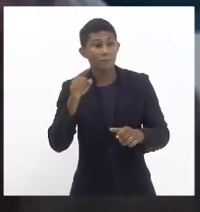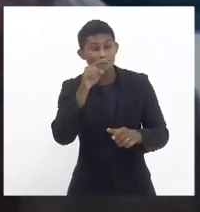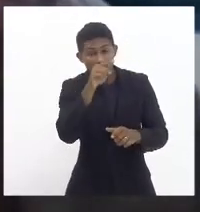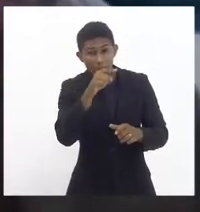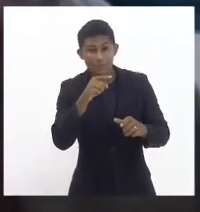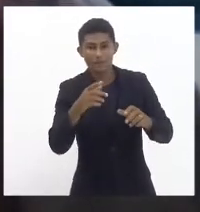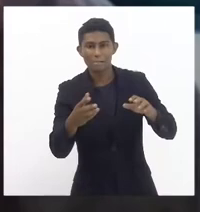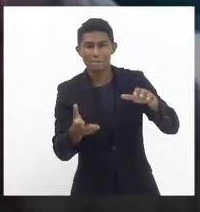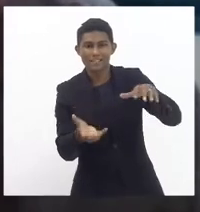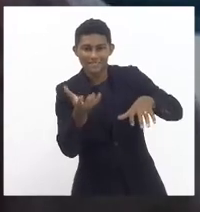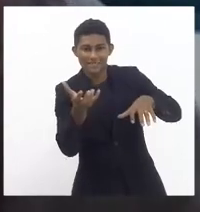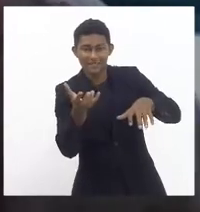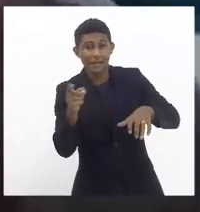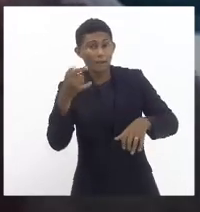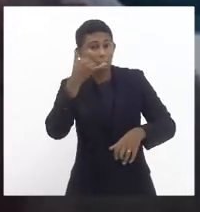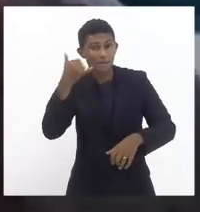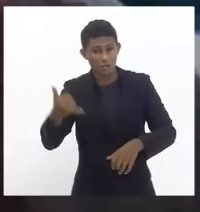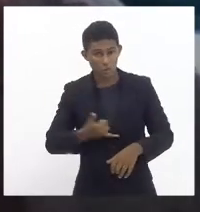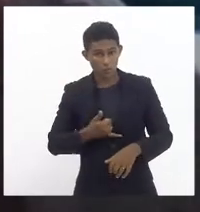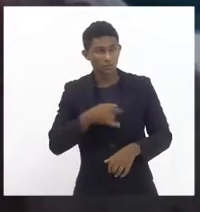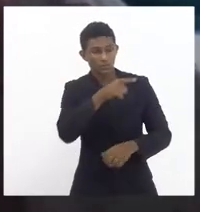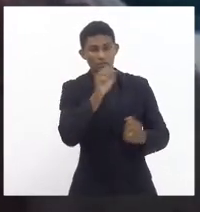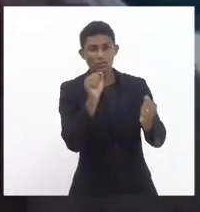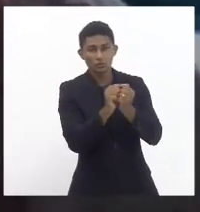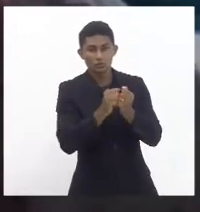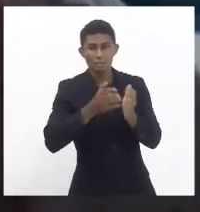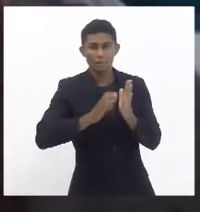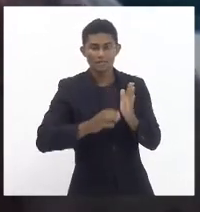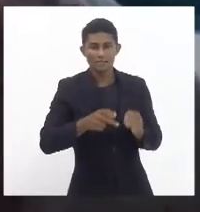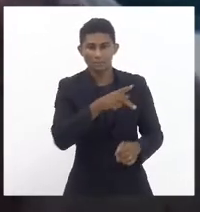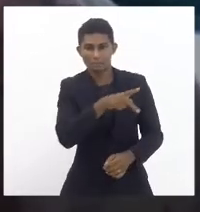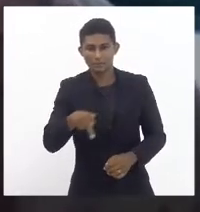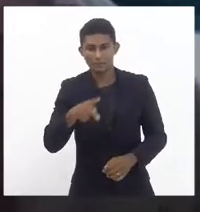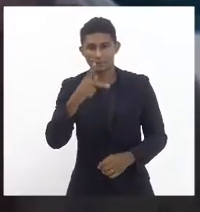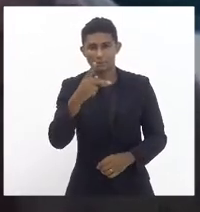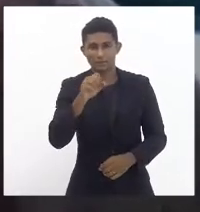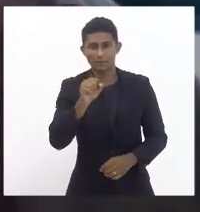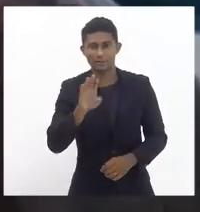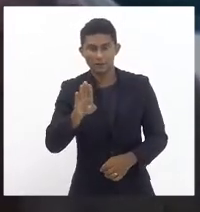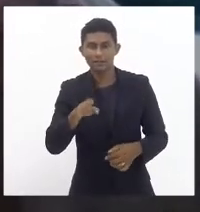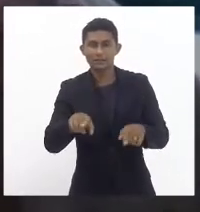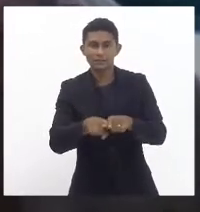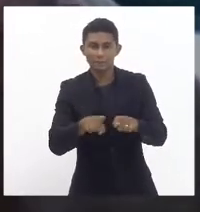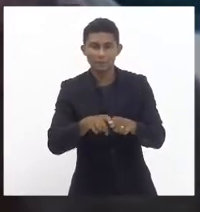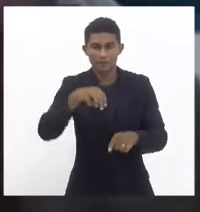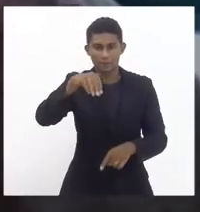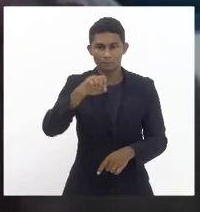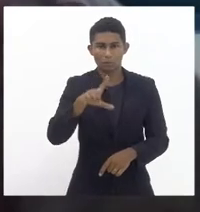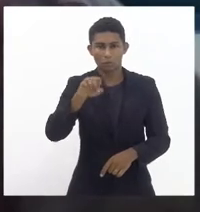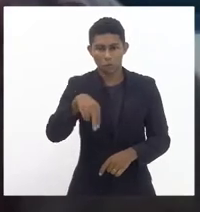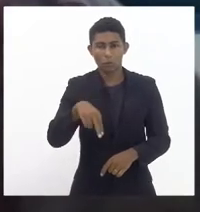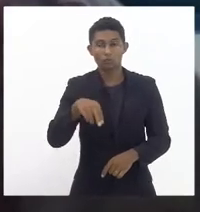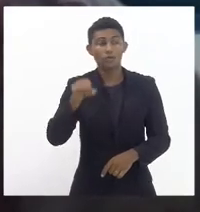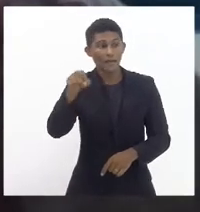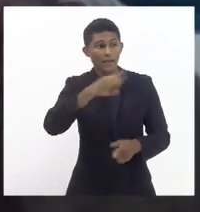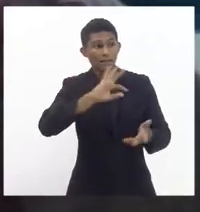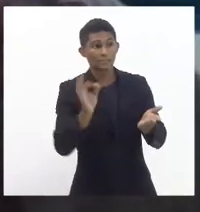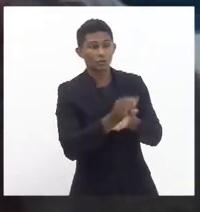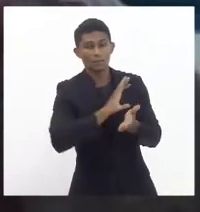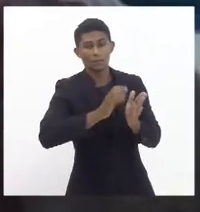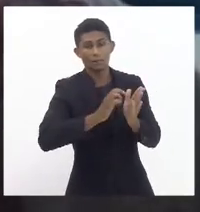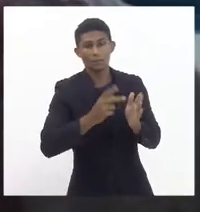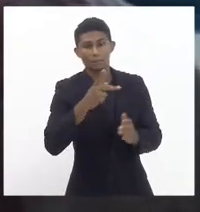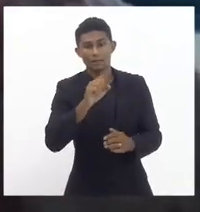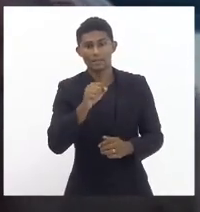o Molon e com presidente do PSB Carlos Siqueira ele acaba de assinar a ficha do PSB do